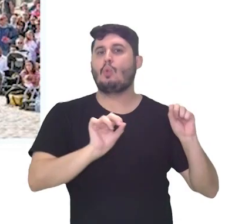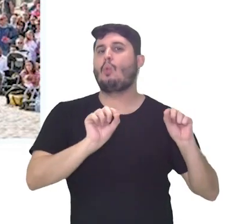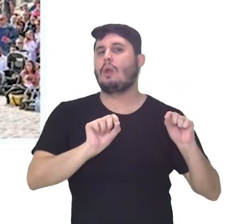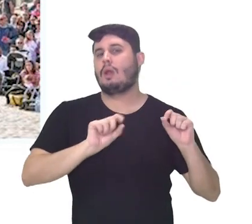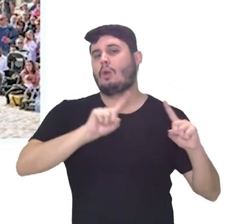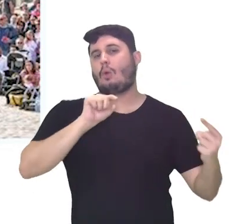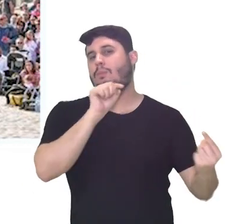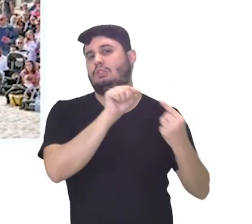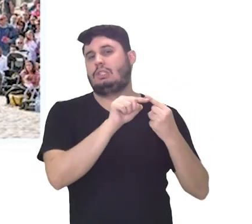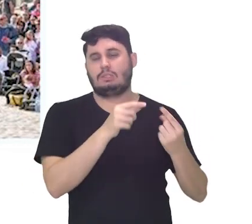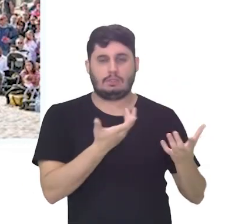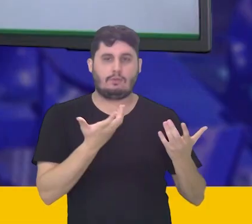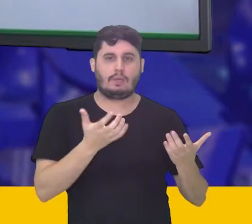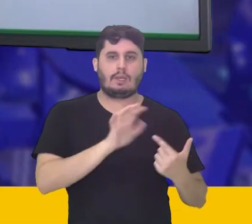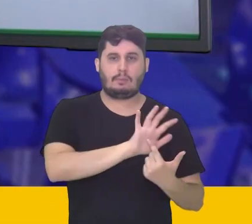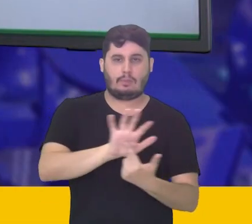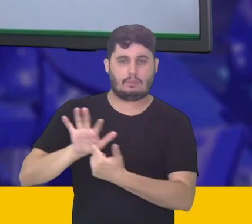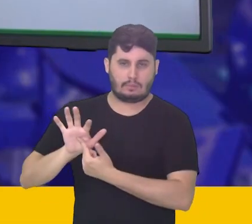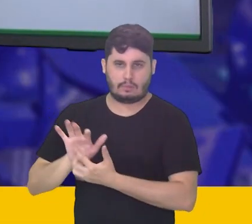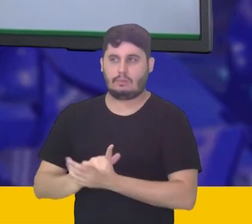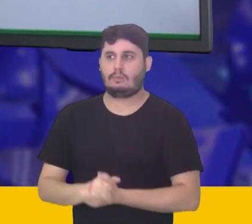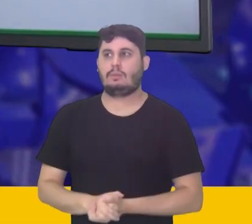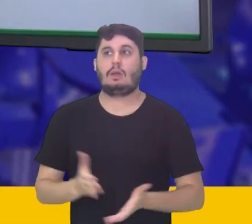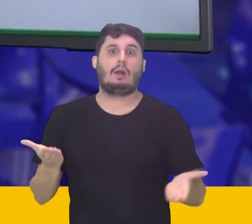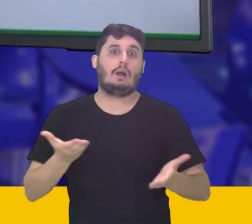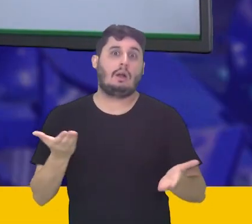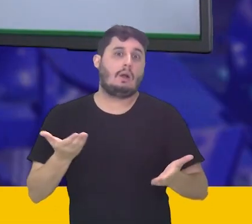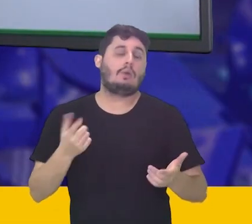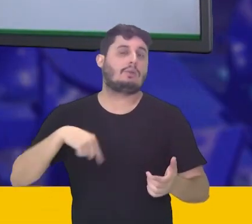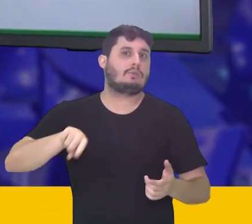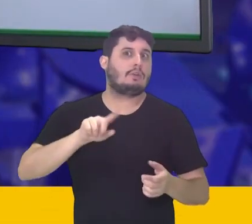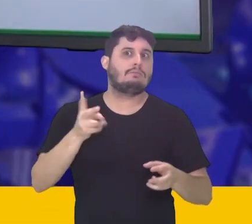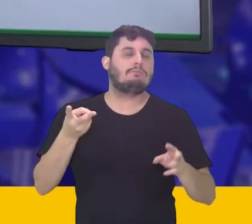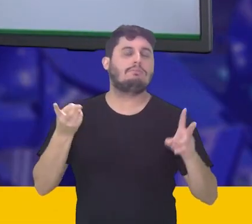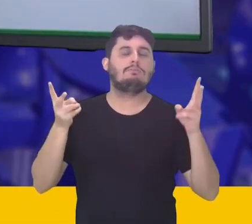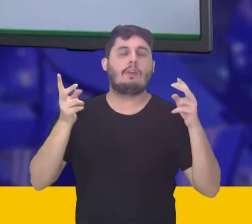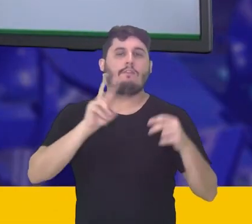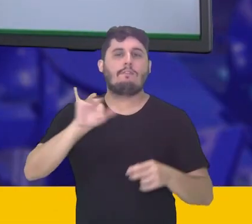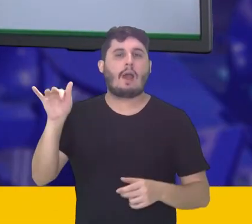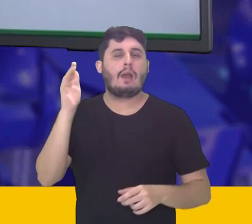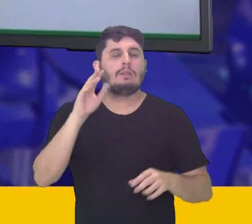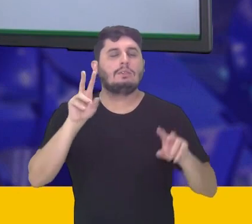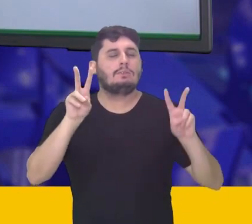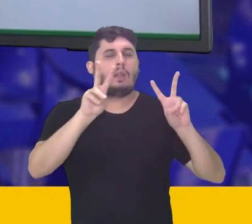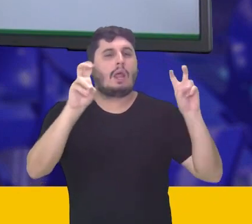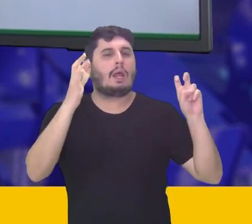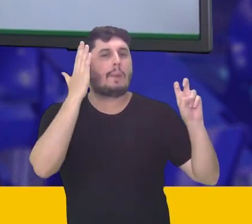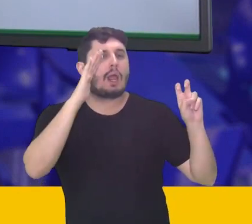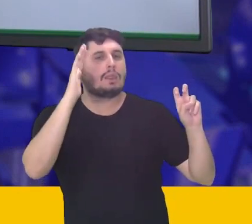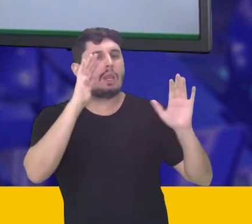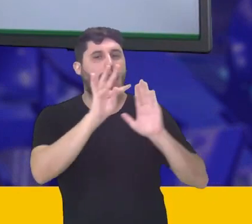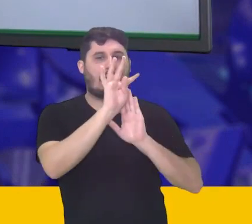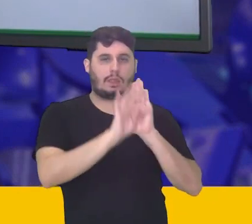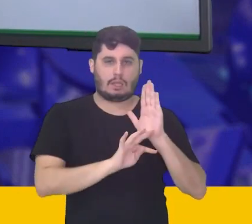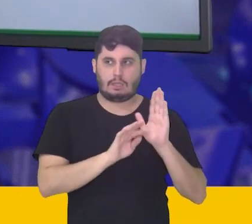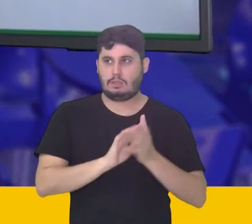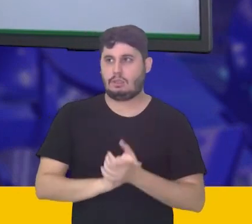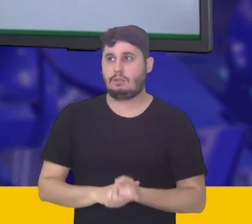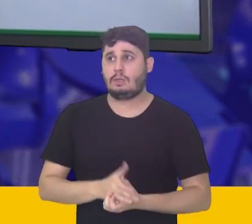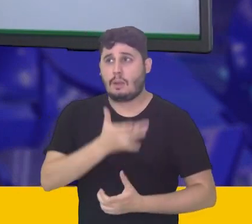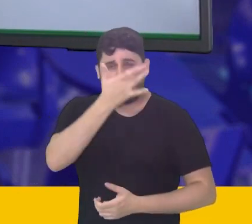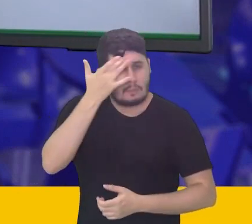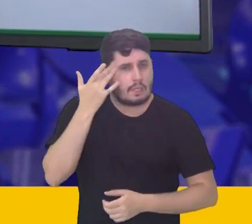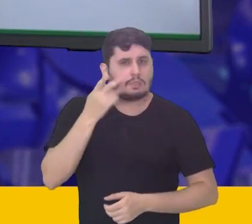o que vamos fazer agora, certo? É a compreensão de texto. As pessoas visitam mais Londres do